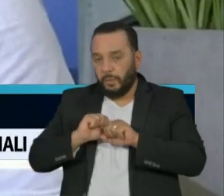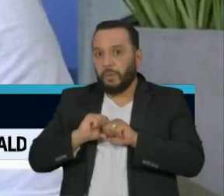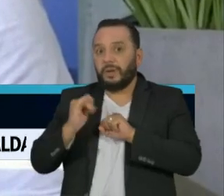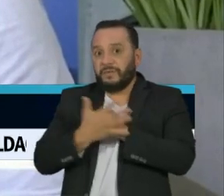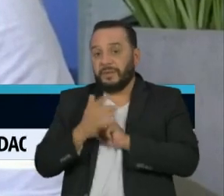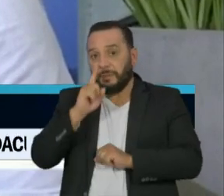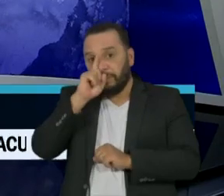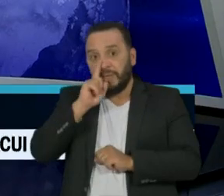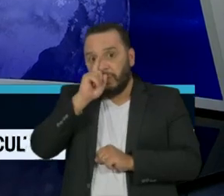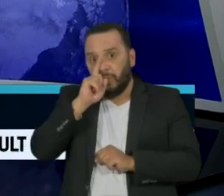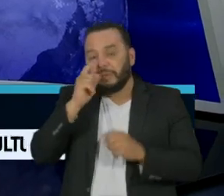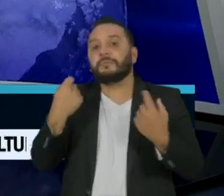contra gripe A